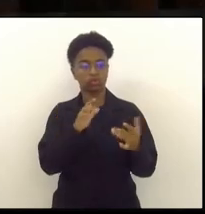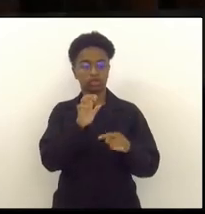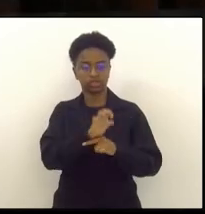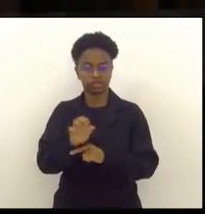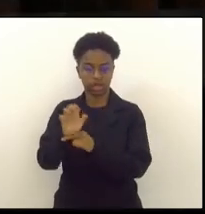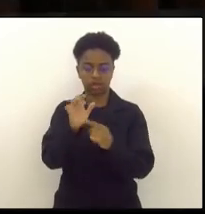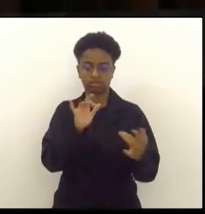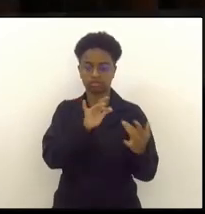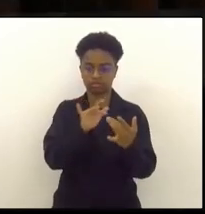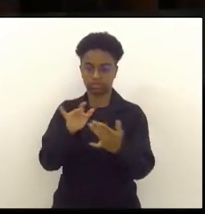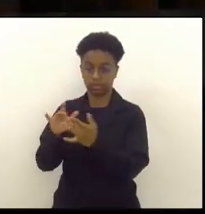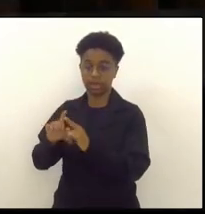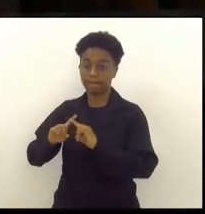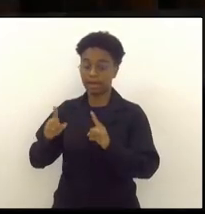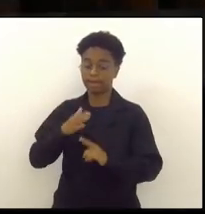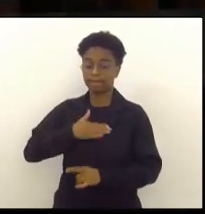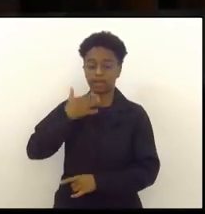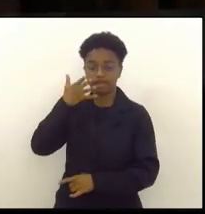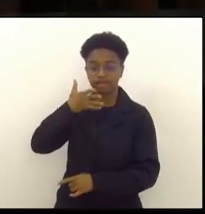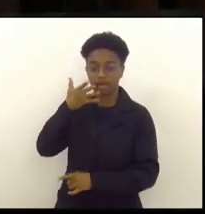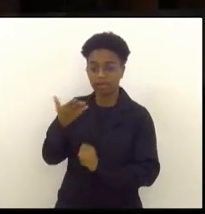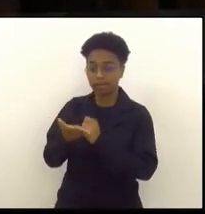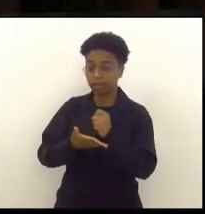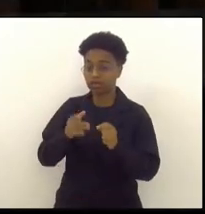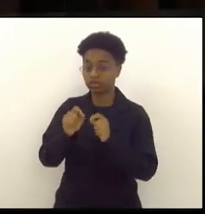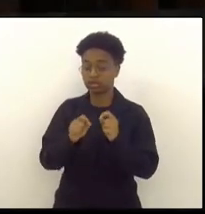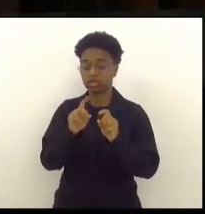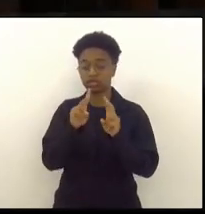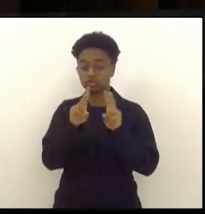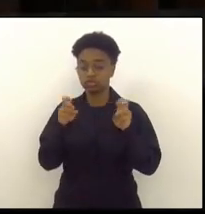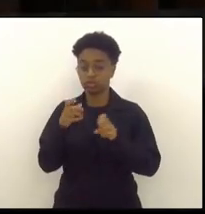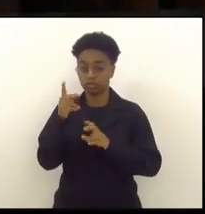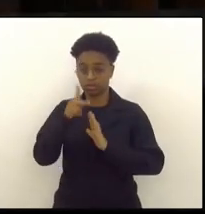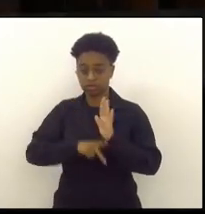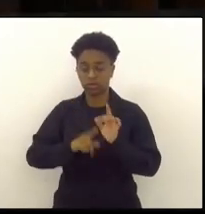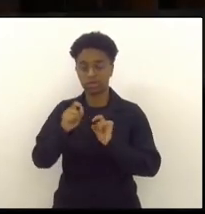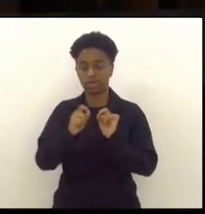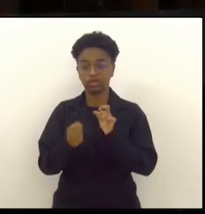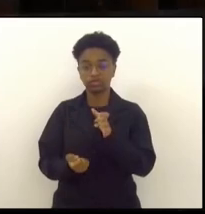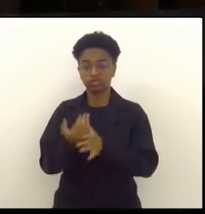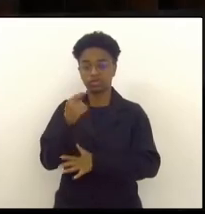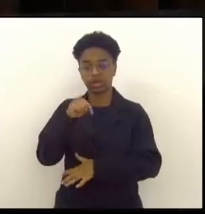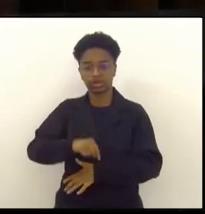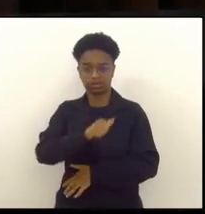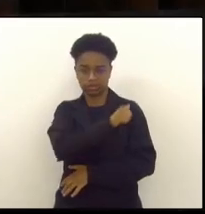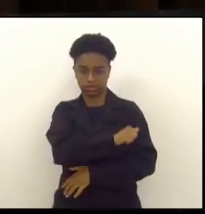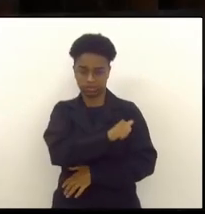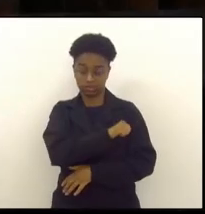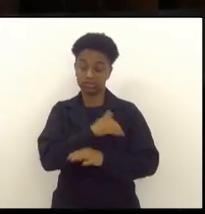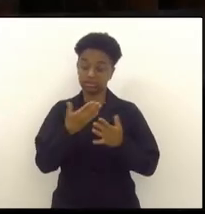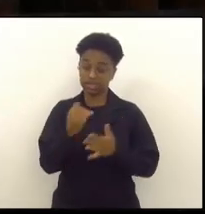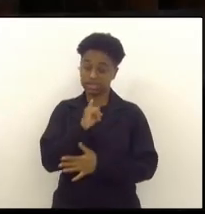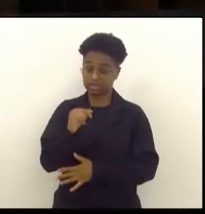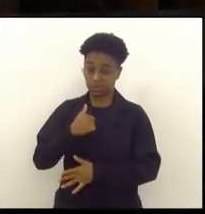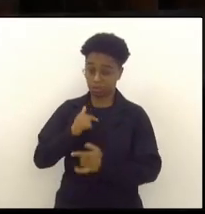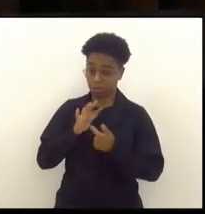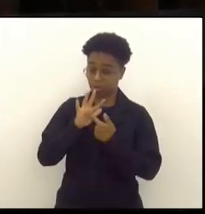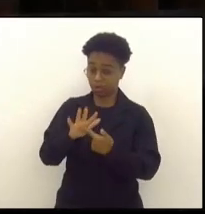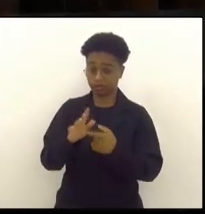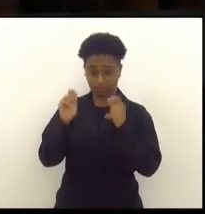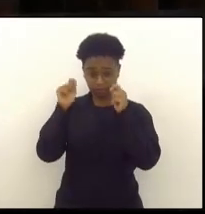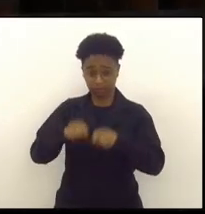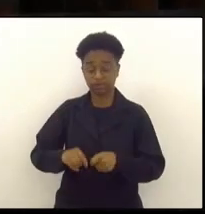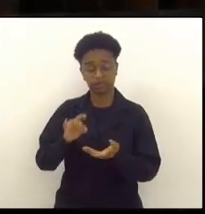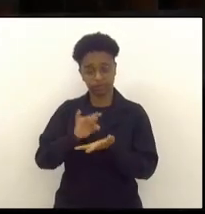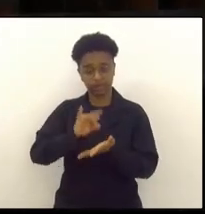minha fala inicial sobre o projeto é sempre: ele nasceu no Rio de Janeiro. E quando eu apresento o que é possível